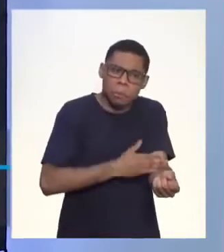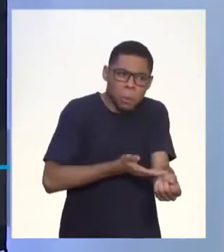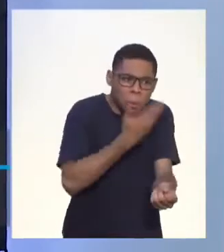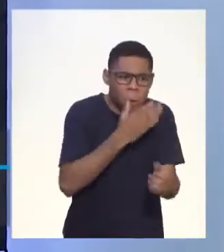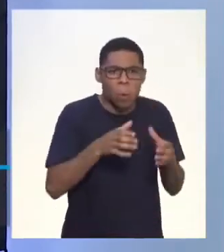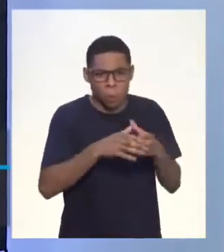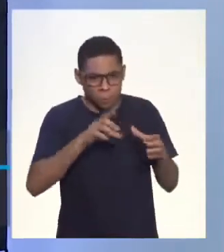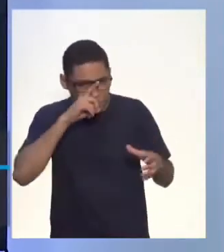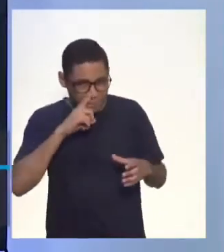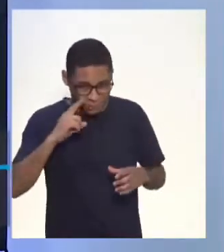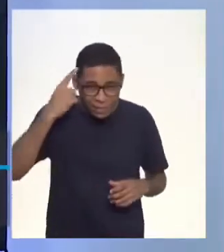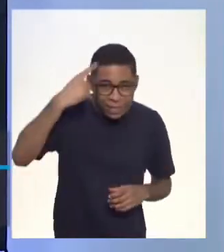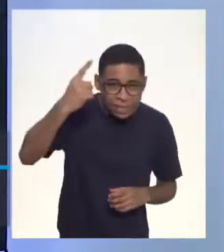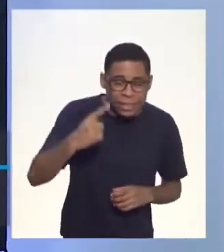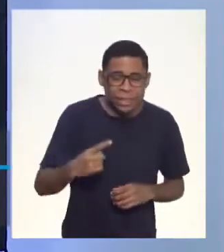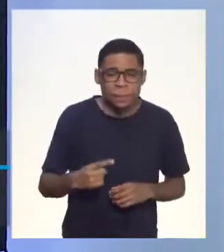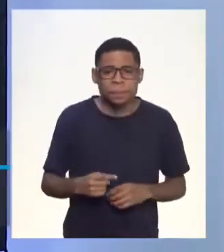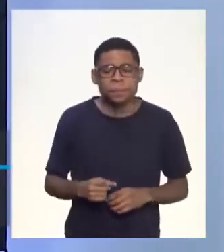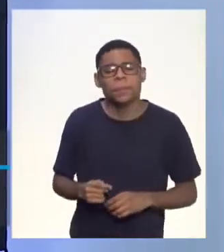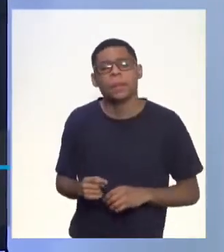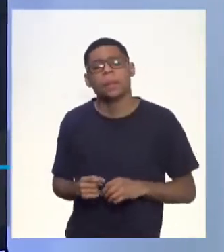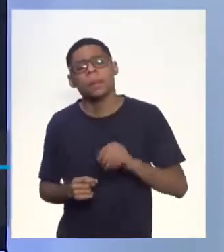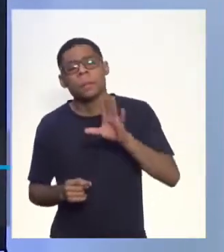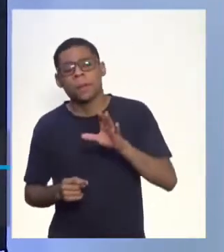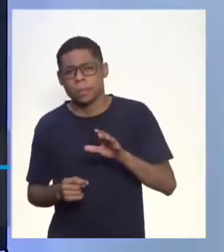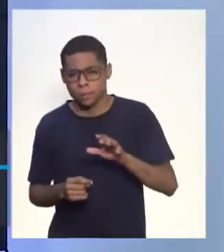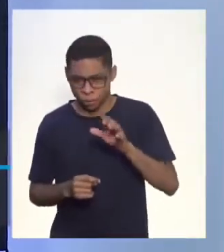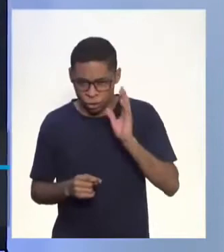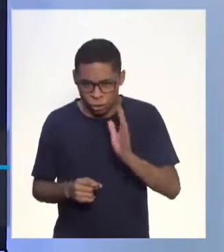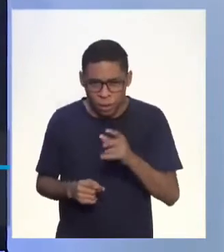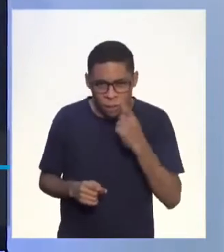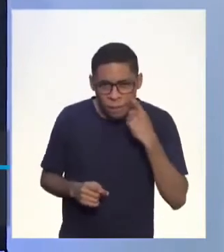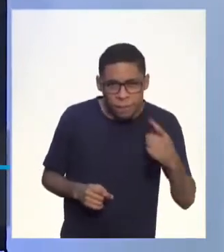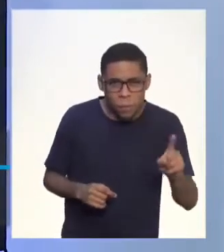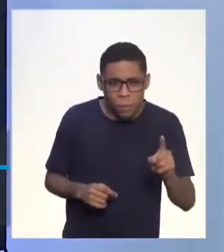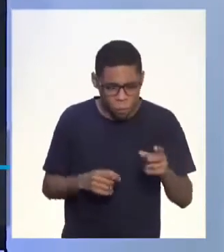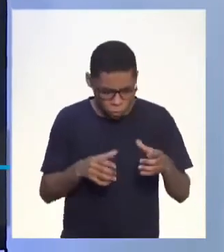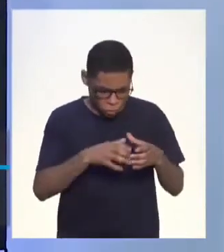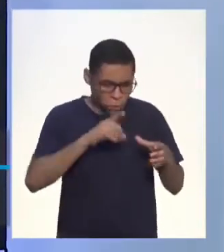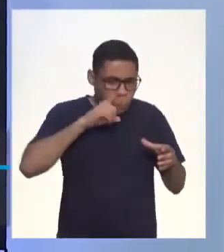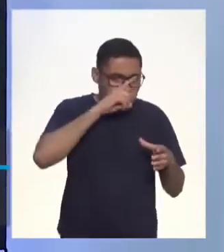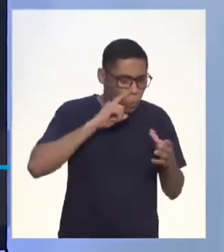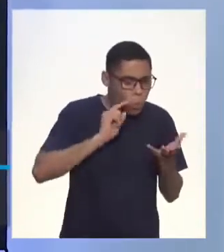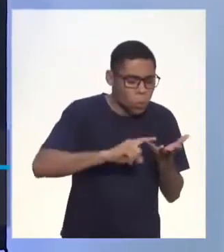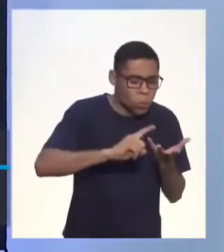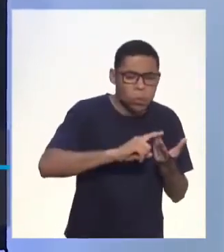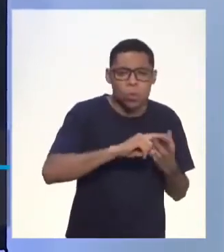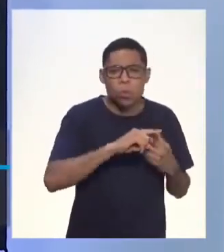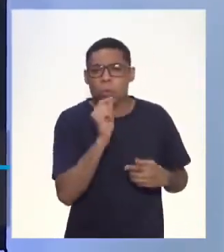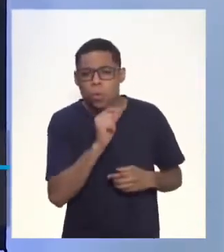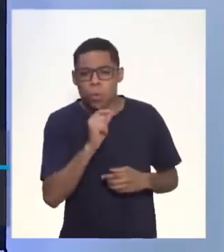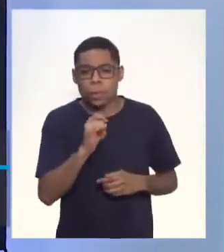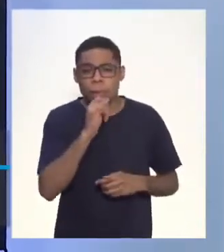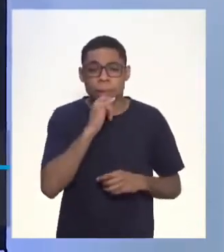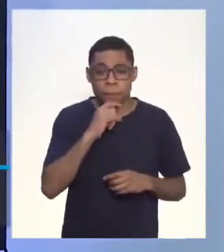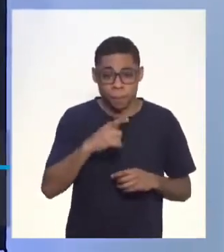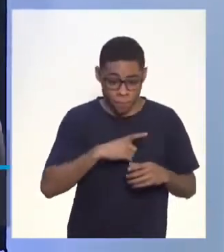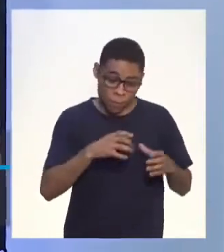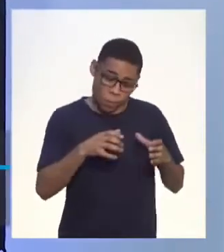de risco? Vocês já ouviram falar sobre isso? Acontece? Tem grupo que tem